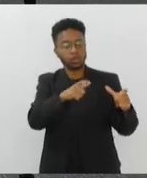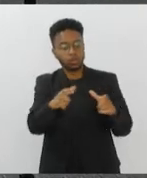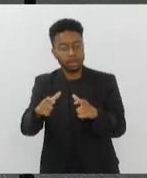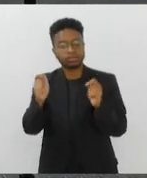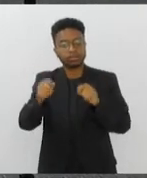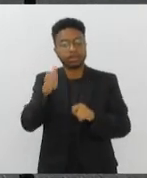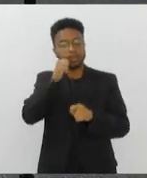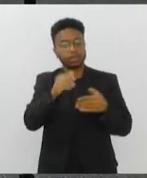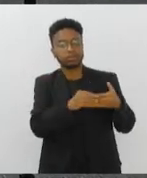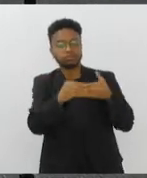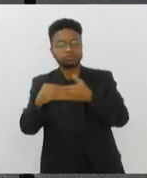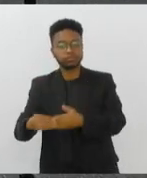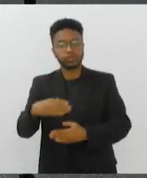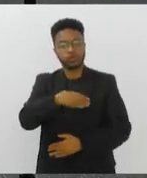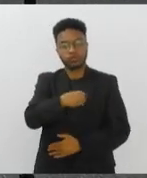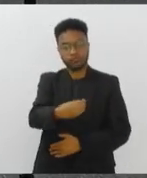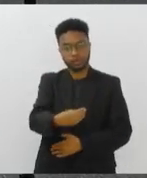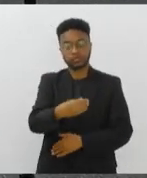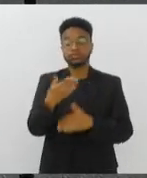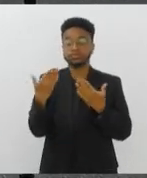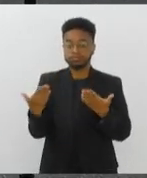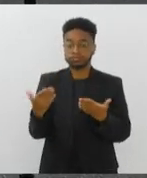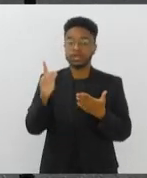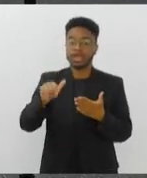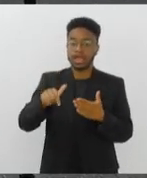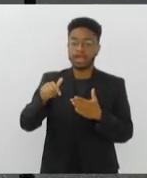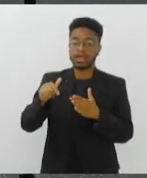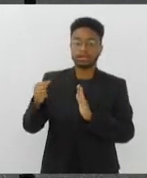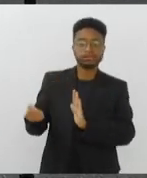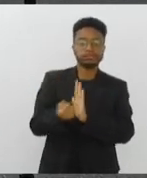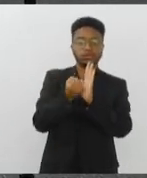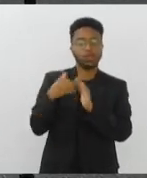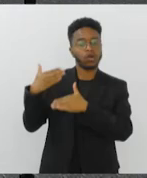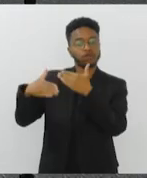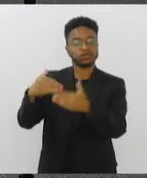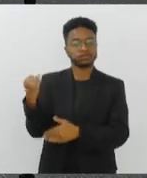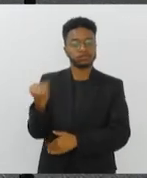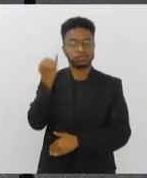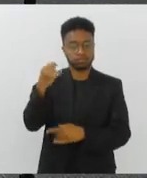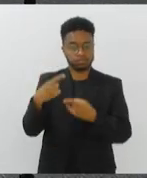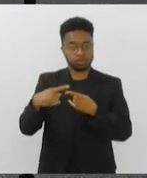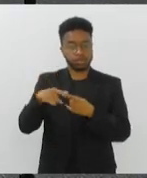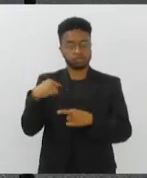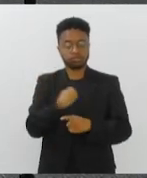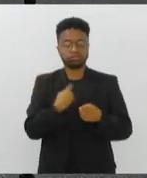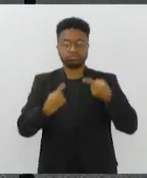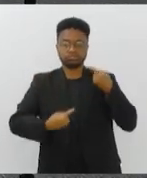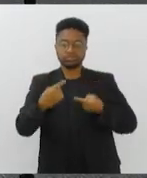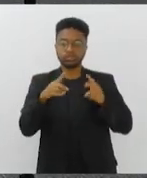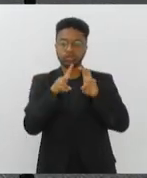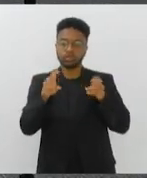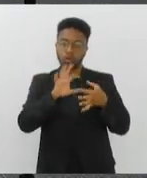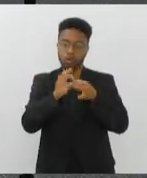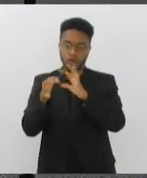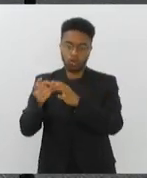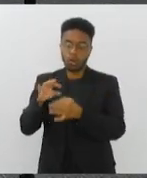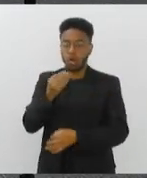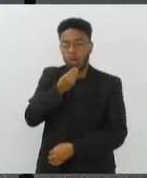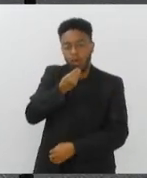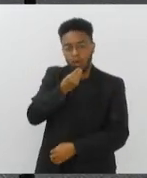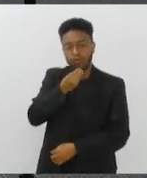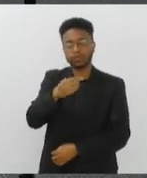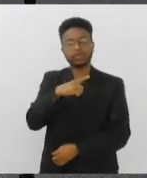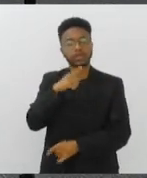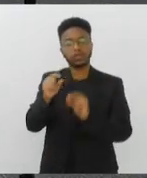levar suas crias. E isso é um avanço importante, porque se falando de Olimpíadas, que obviamente se tem